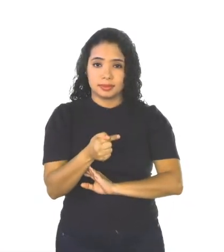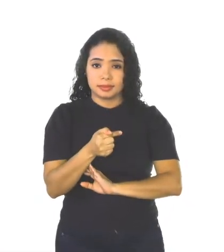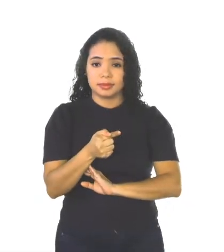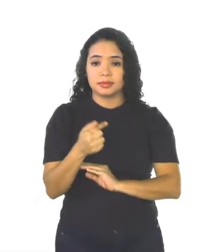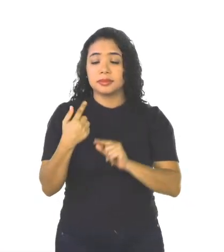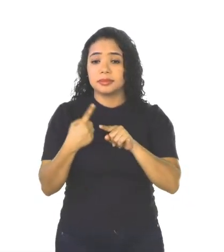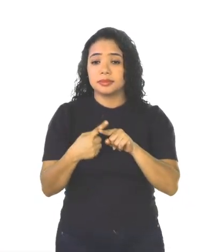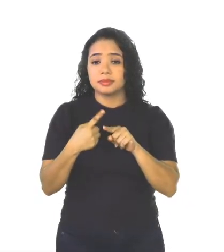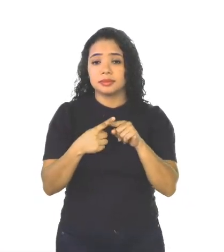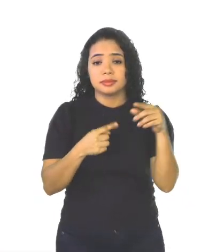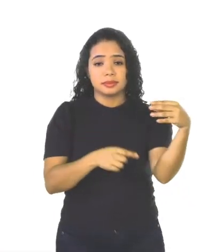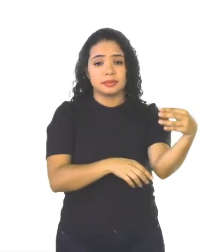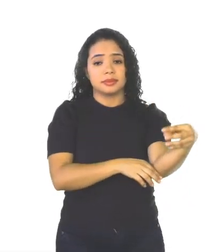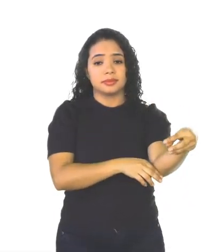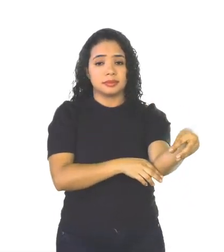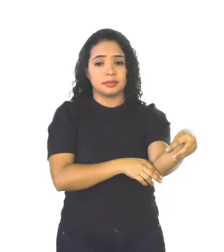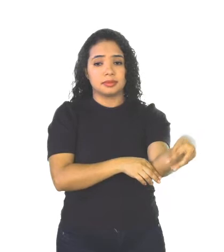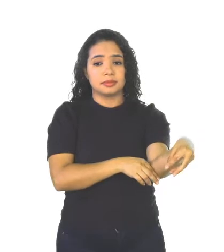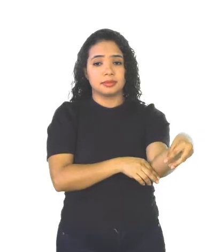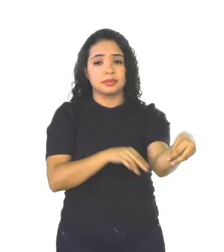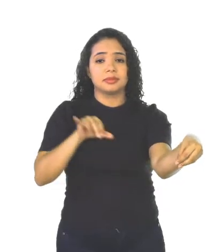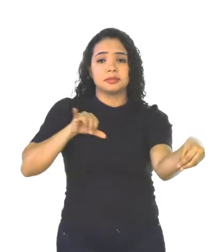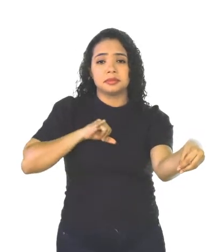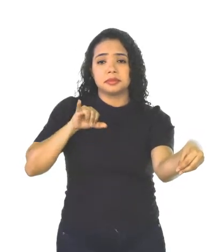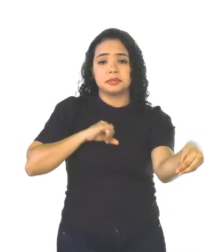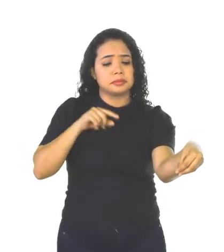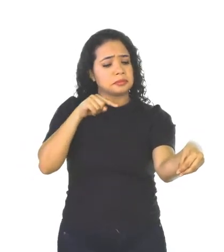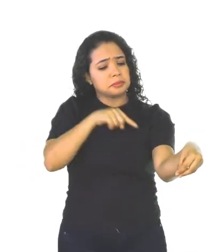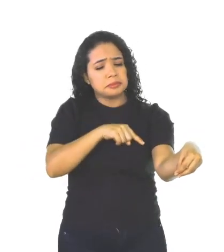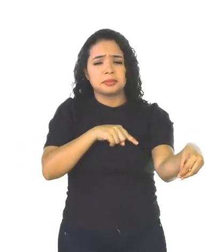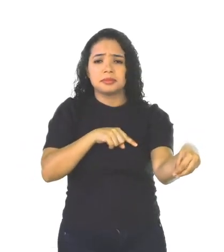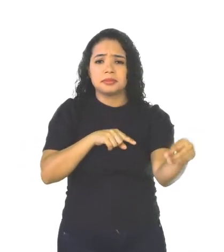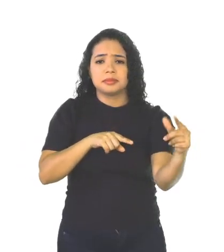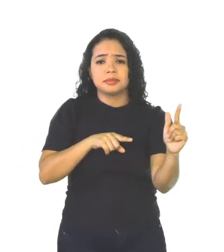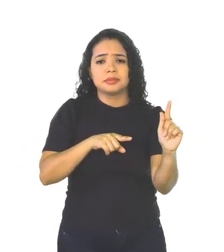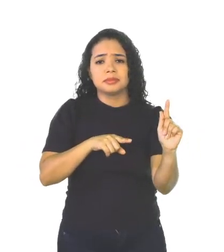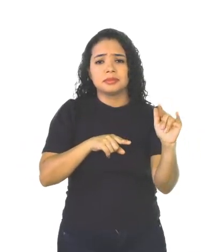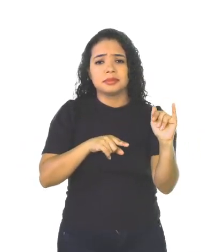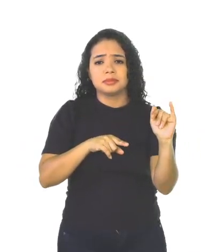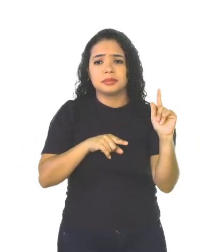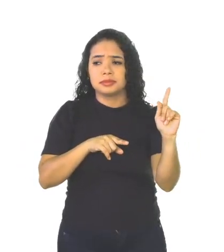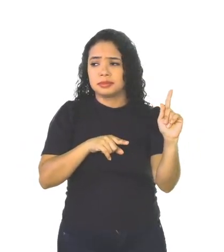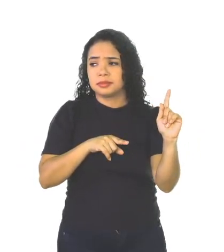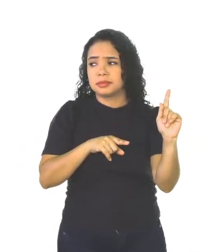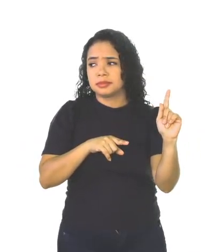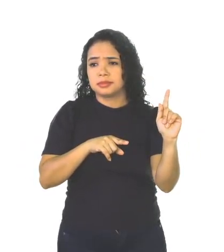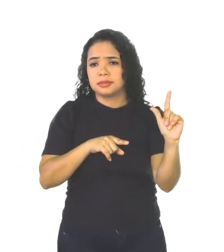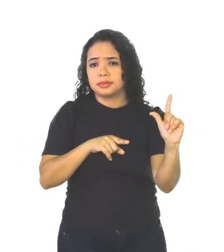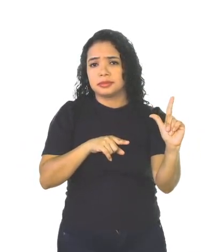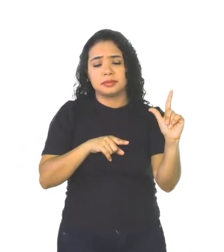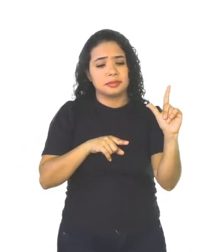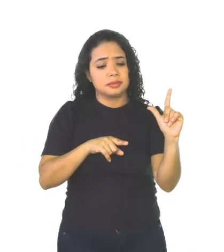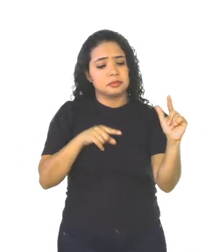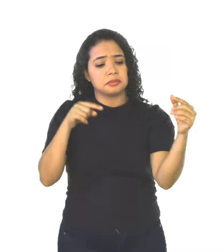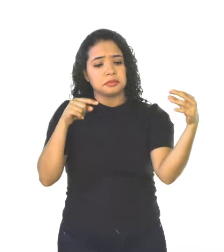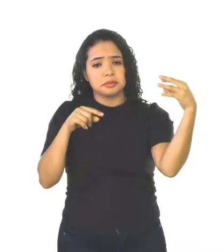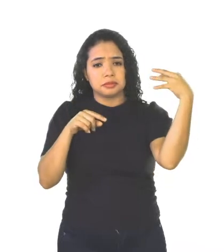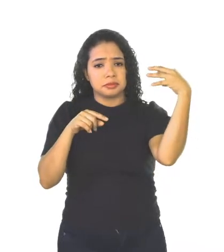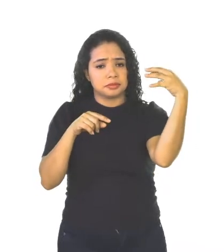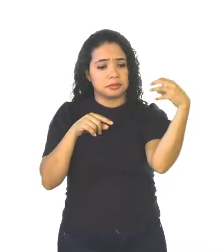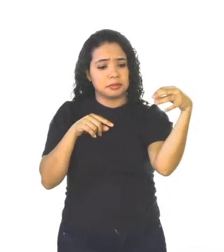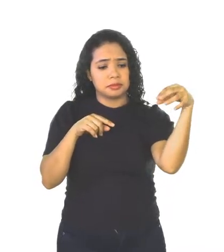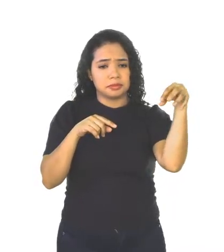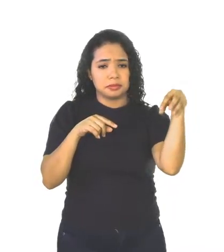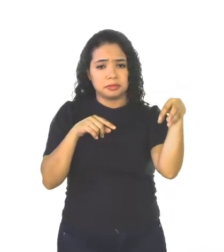o girassol, estava sofrendo? Qual é o motivo que o Gil estava sofrendo? O que estava faltando para ele que estava fazendo